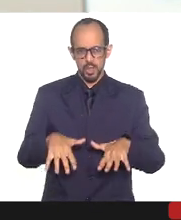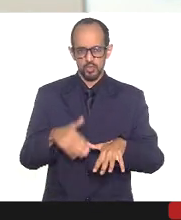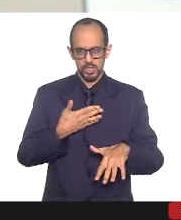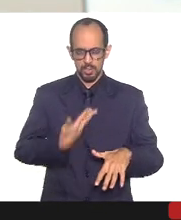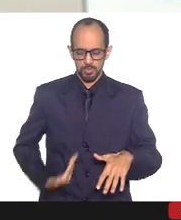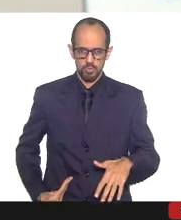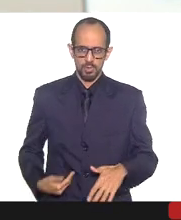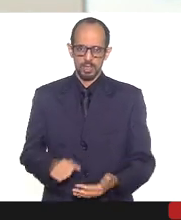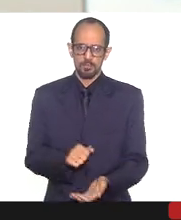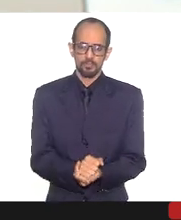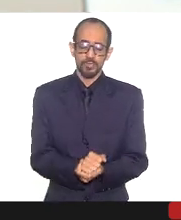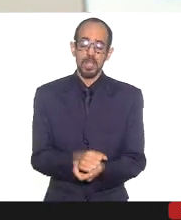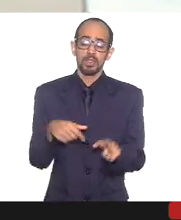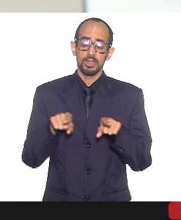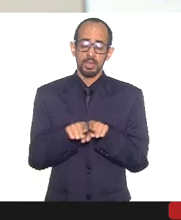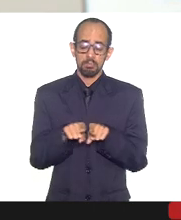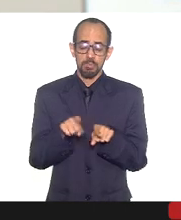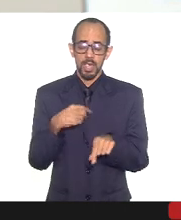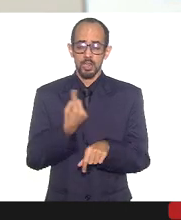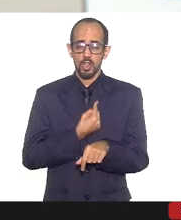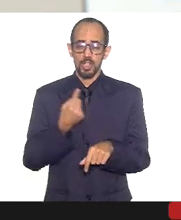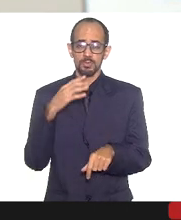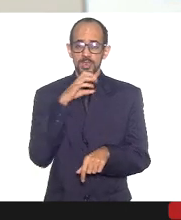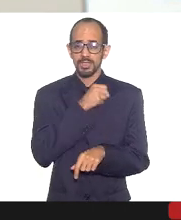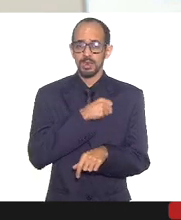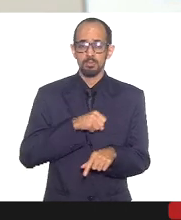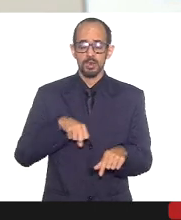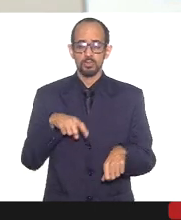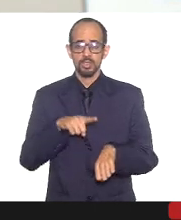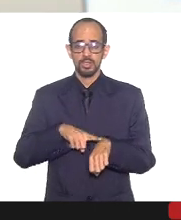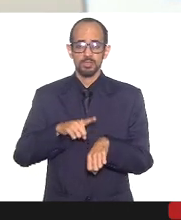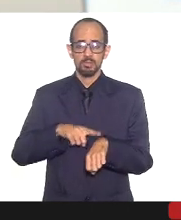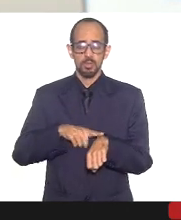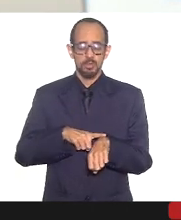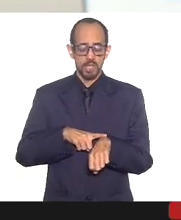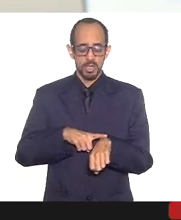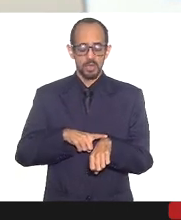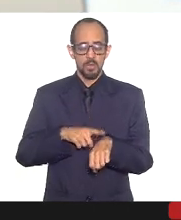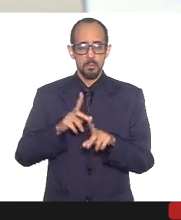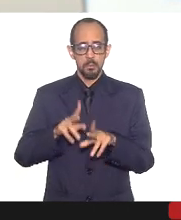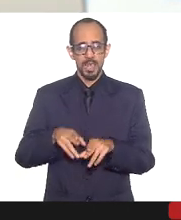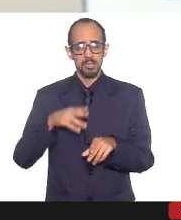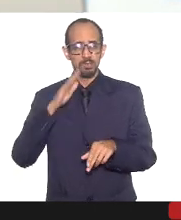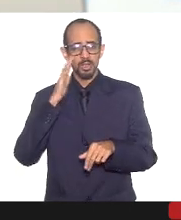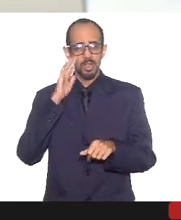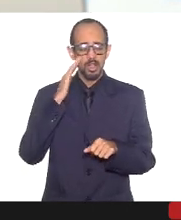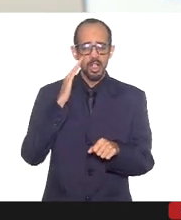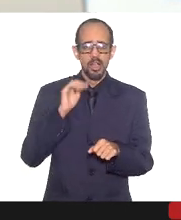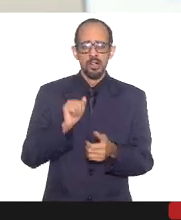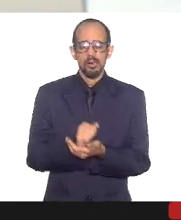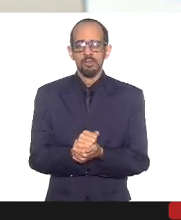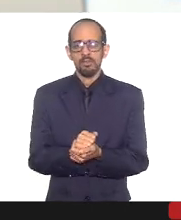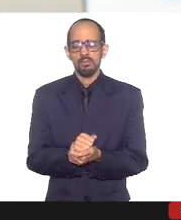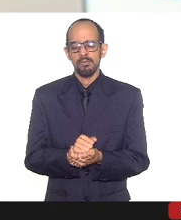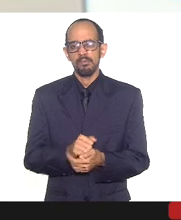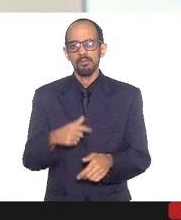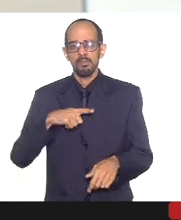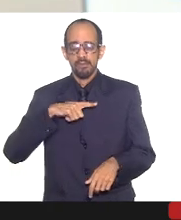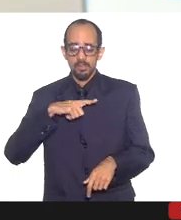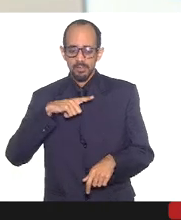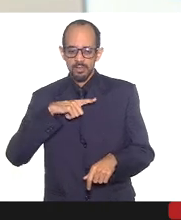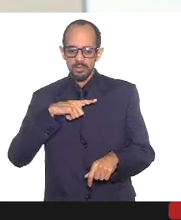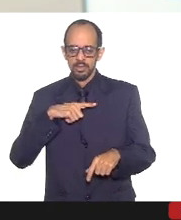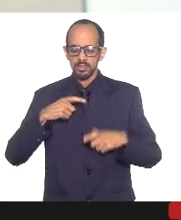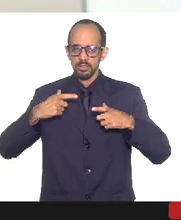lado, a gente vê também que nesse período, mesmo compreendendo a existência de espaço